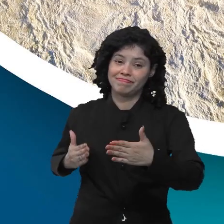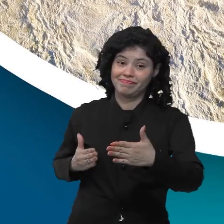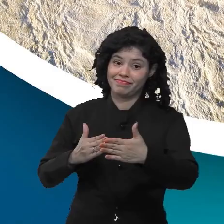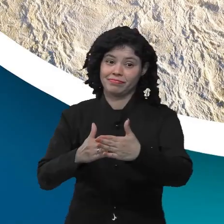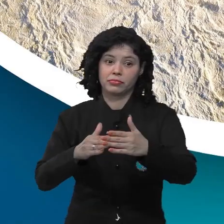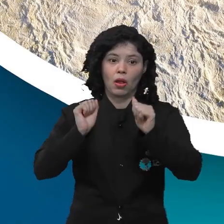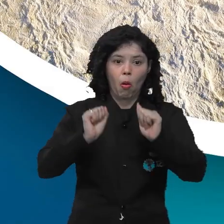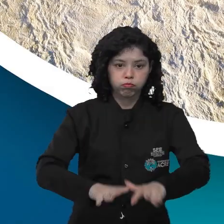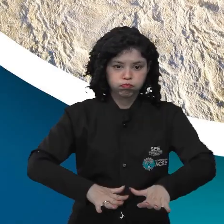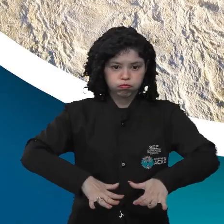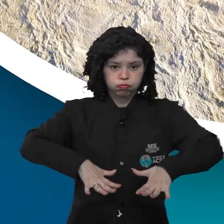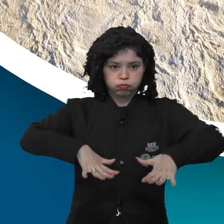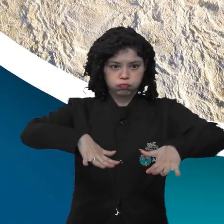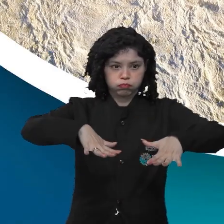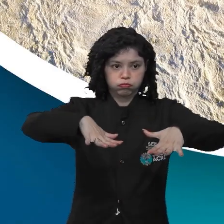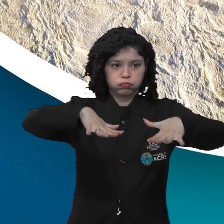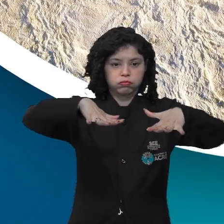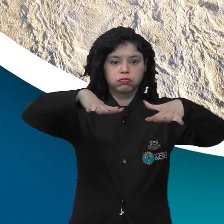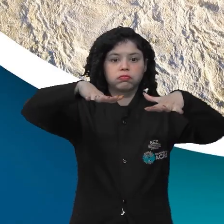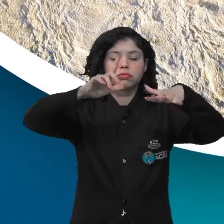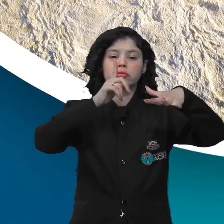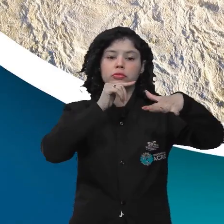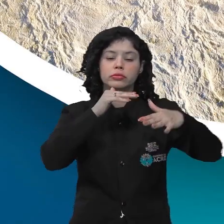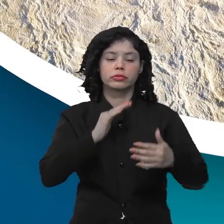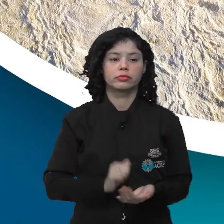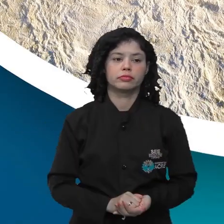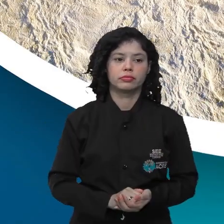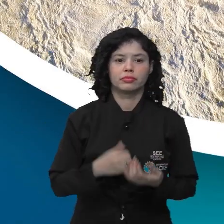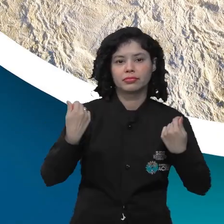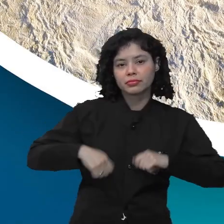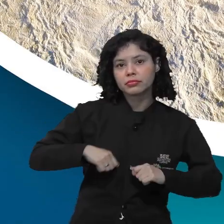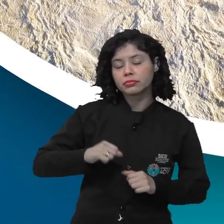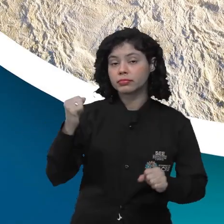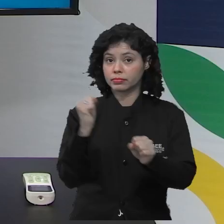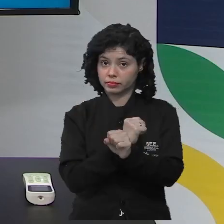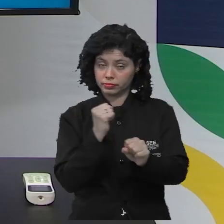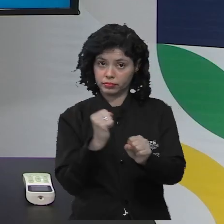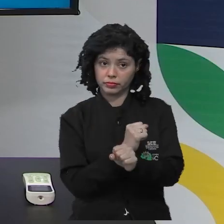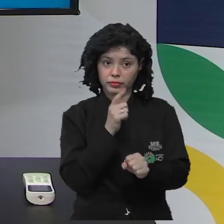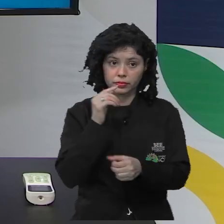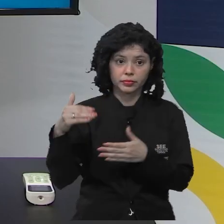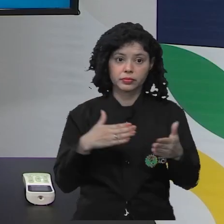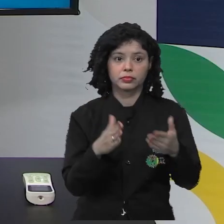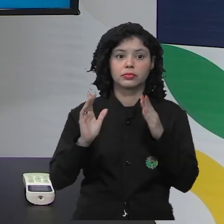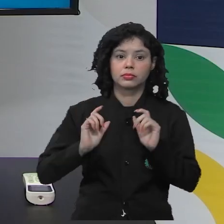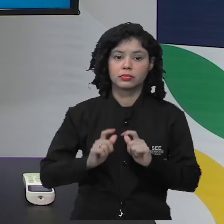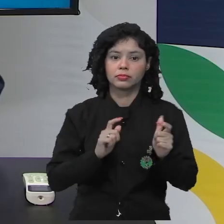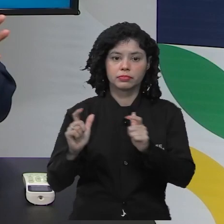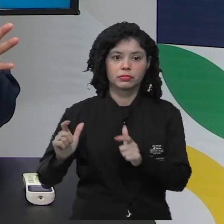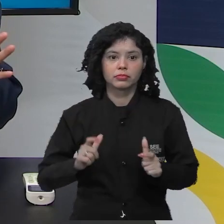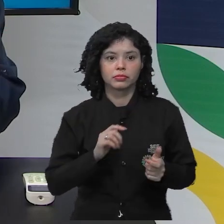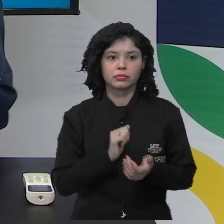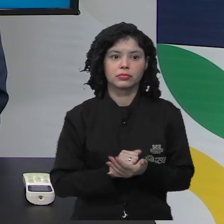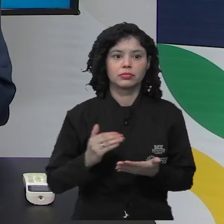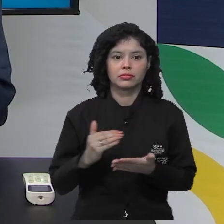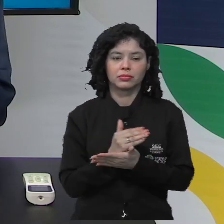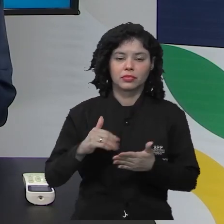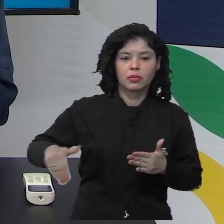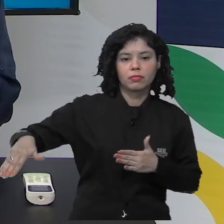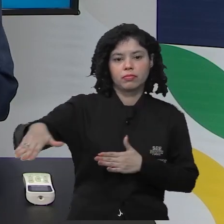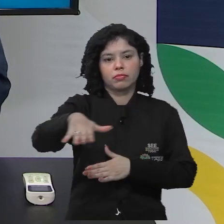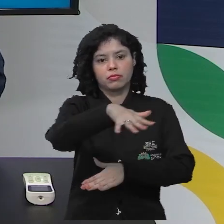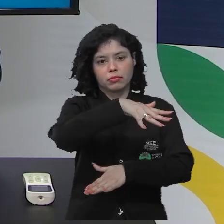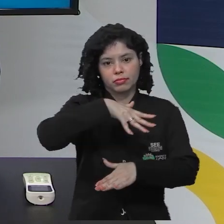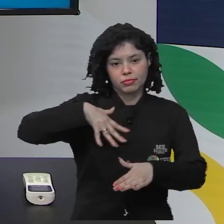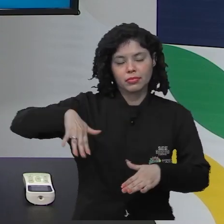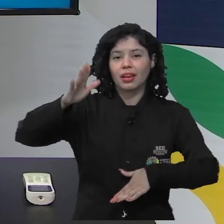impacto ambiental elevado. Então, por exemplo, para você construir uma hidrelétrica, você precisa alagar ali ao seu redor.